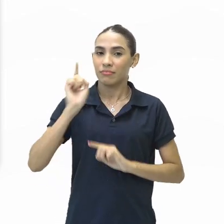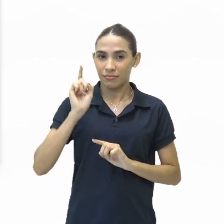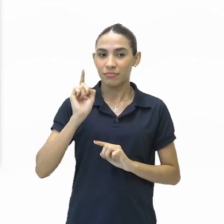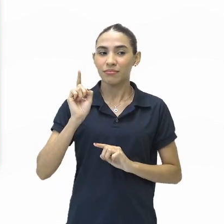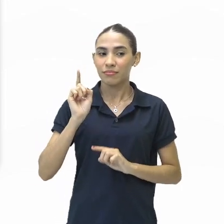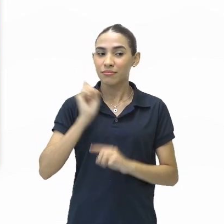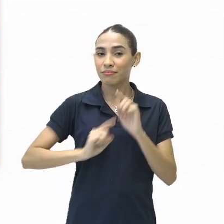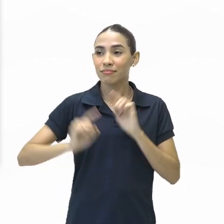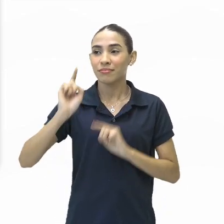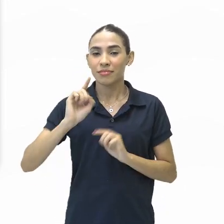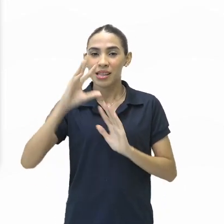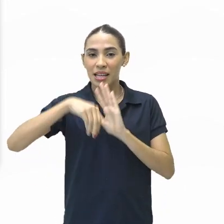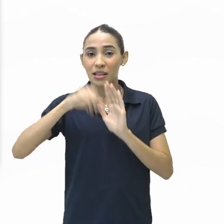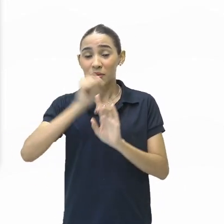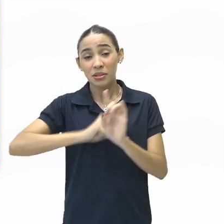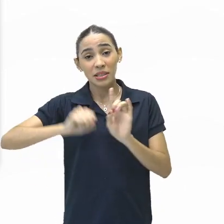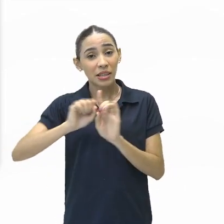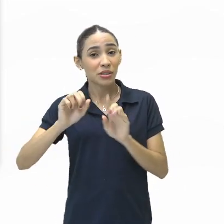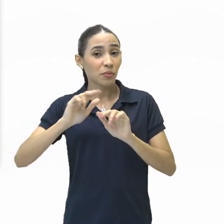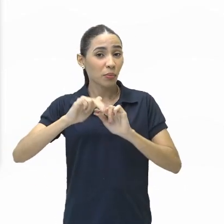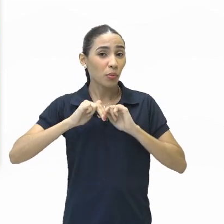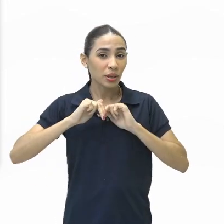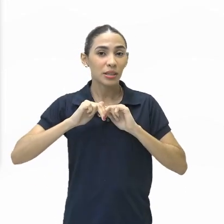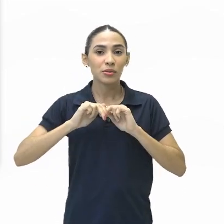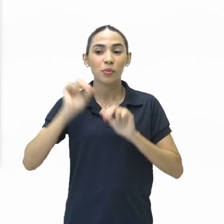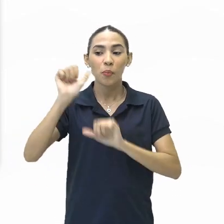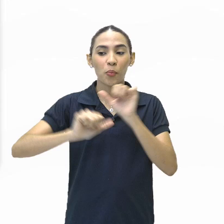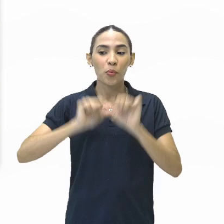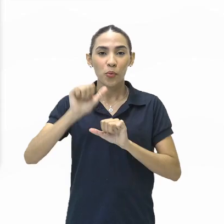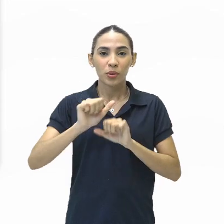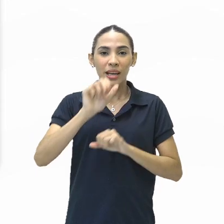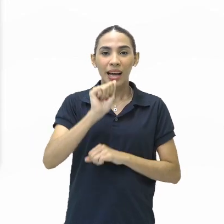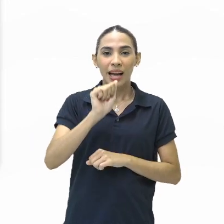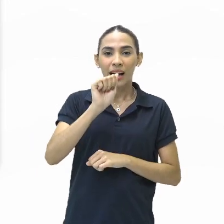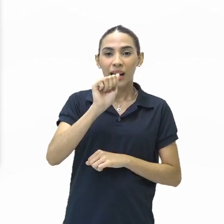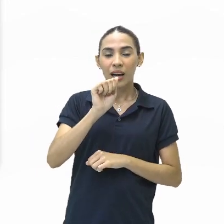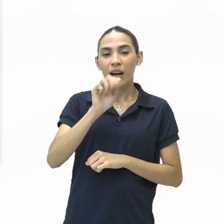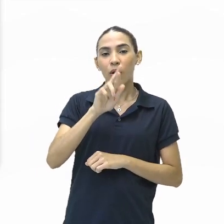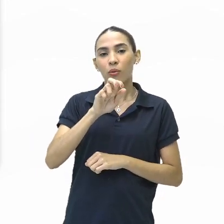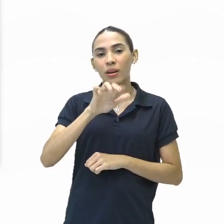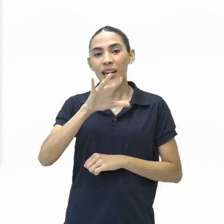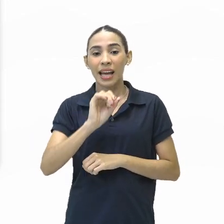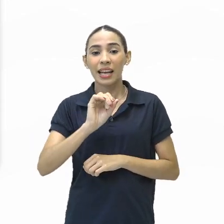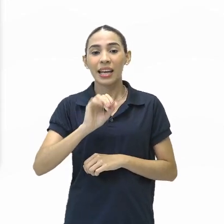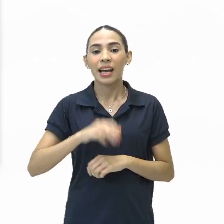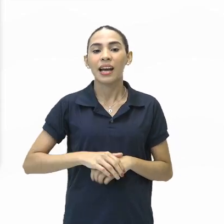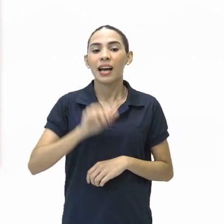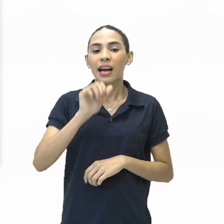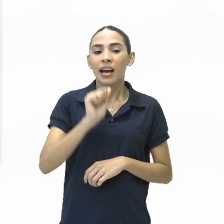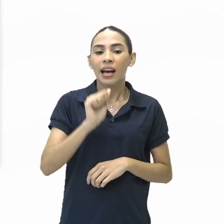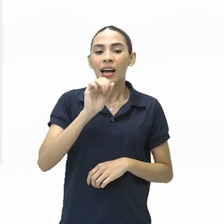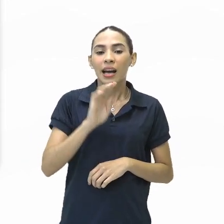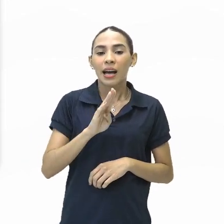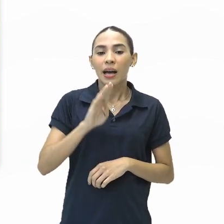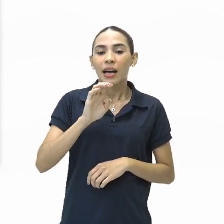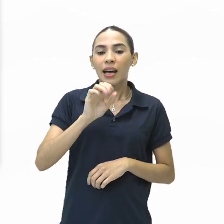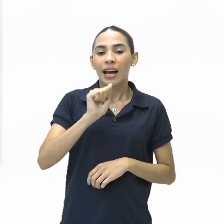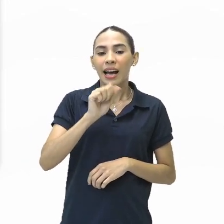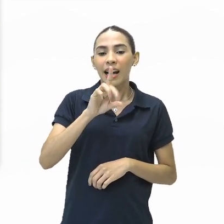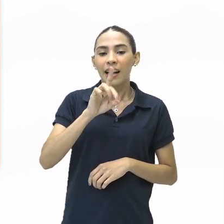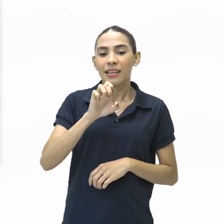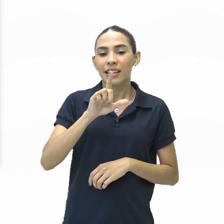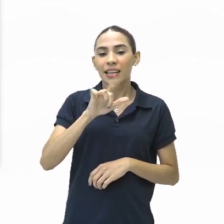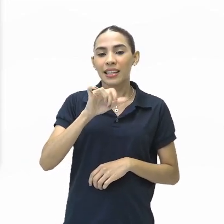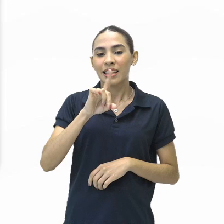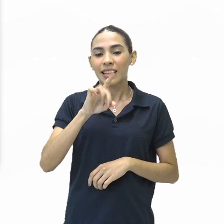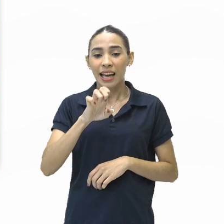degrau ali na sociedade. Por isso, ele troca a Aurélia por Adelaide Amaral, por causa de um suposto dote. Então,